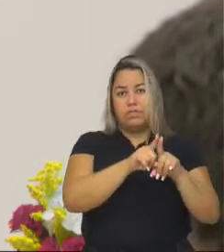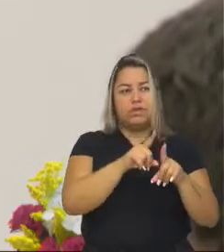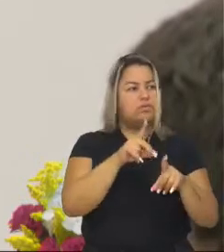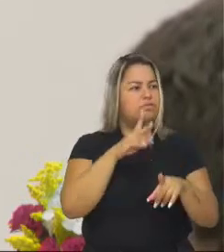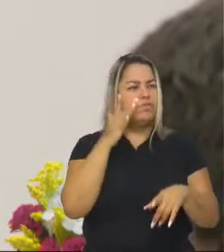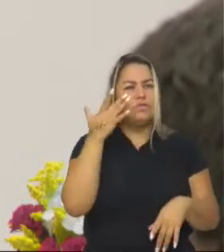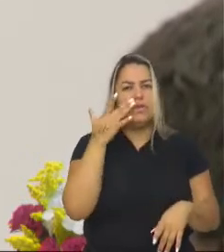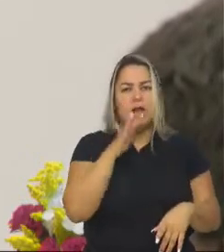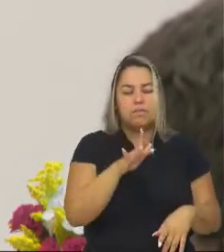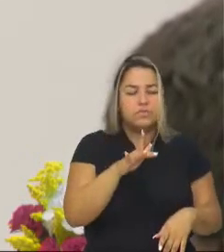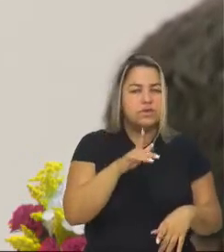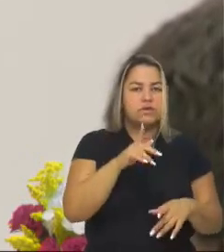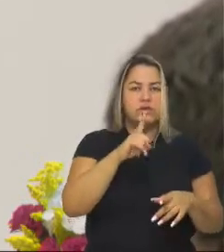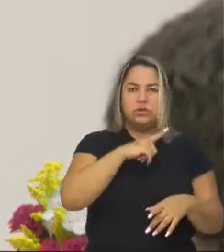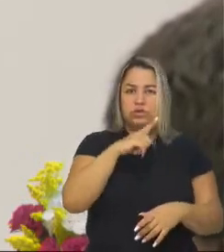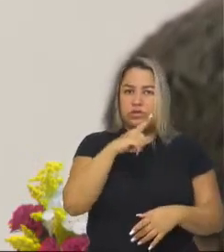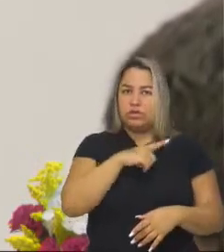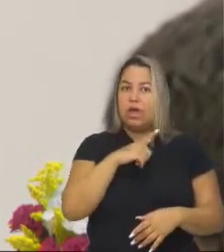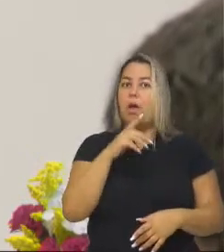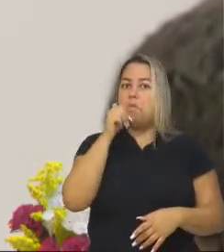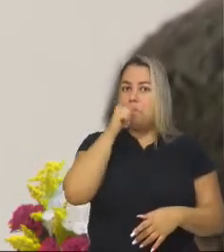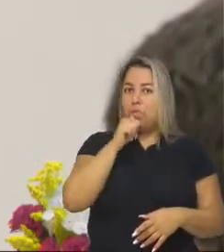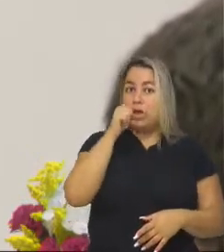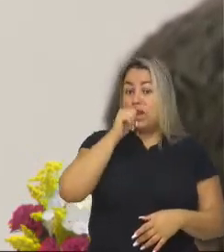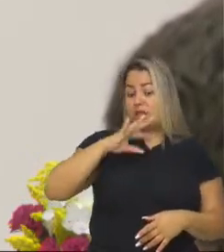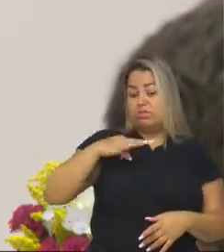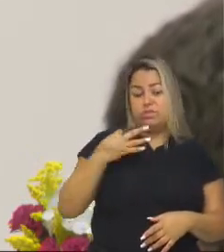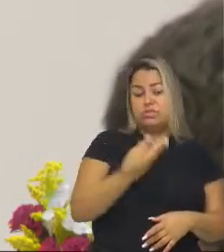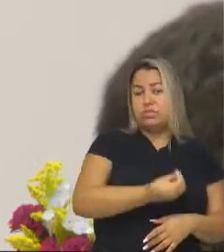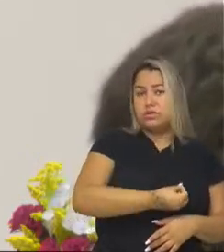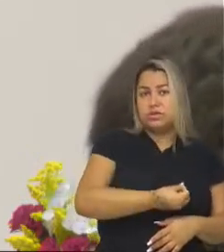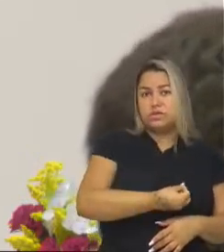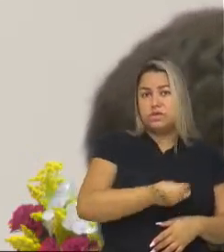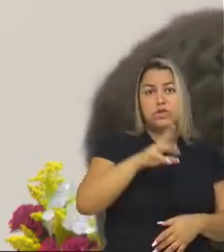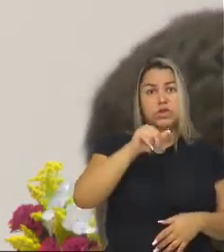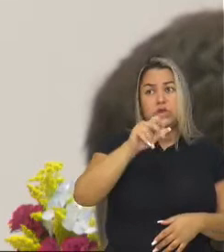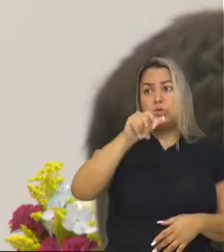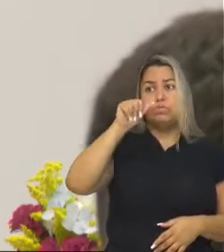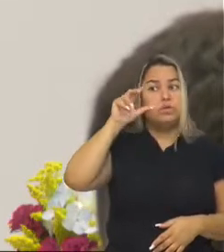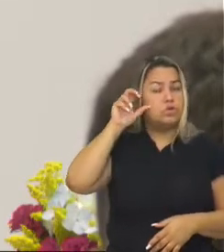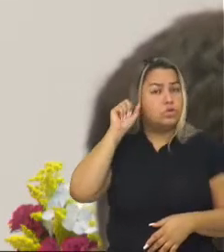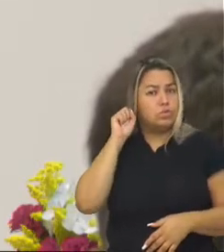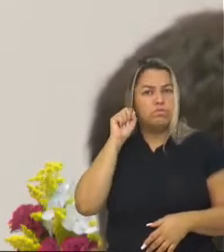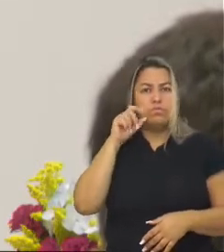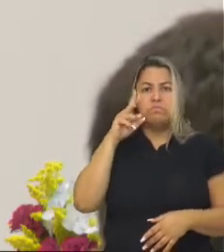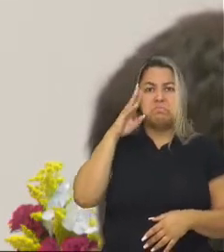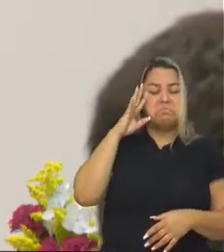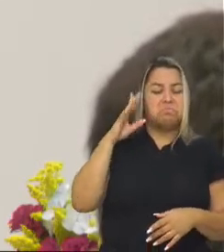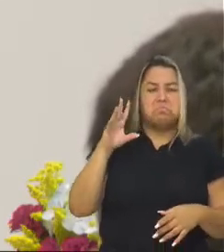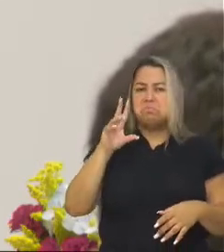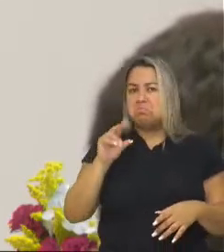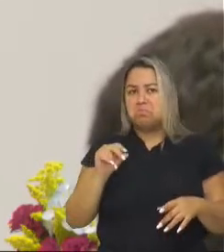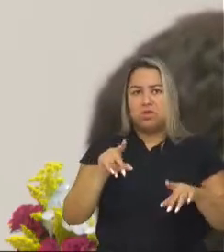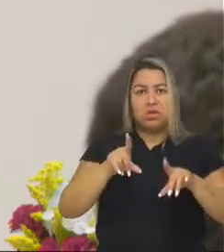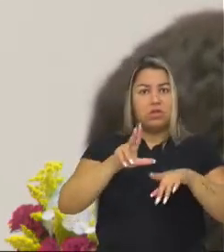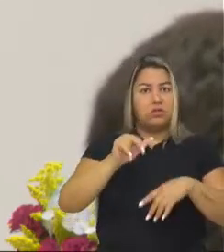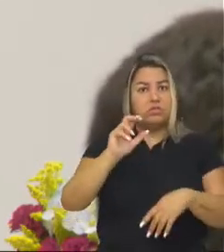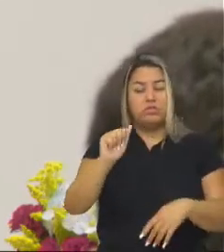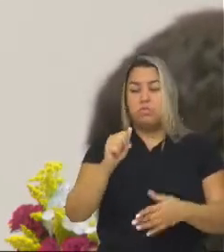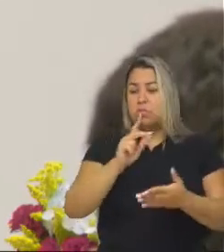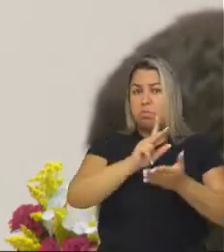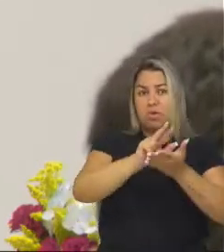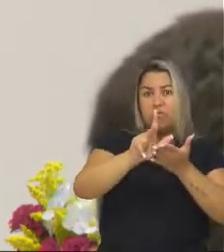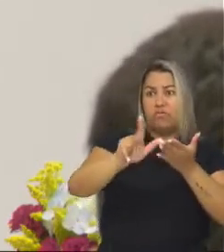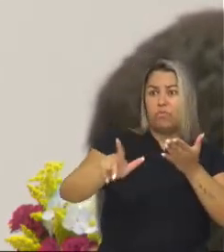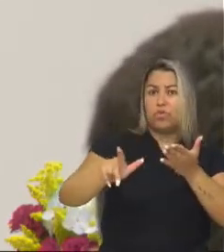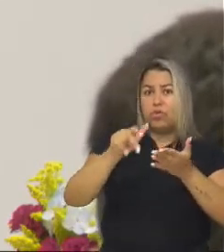nem sabia que existia mulher transexual, quando a gente nunca tinha ouvido falar e nem imaginava que existia uma infinidade de